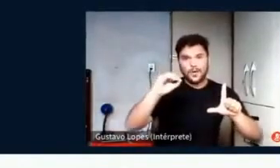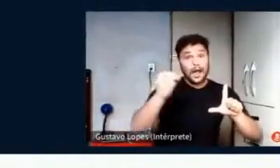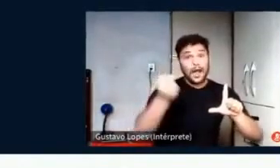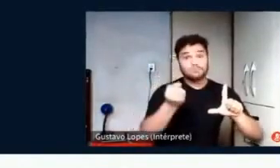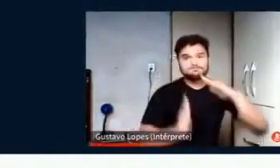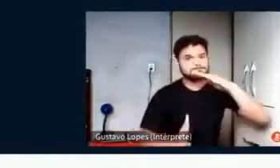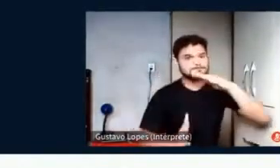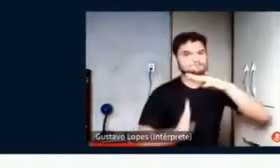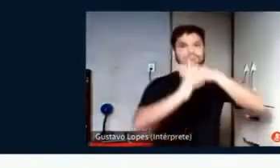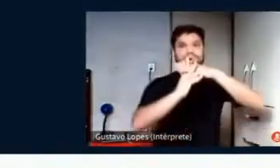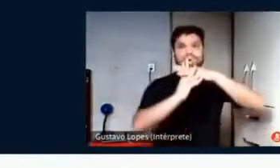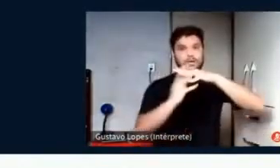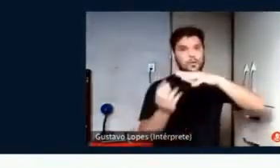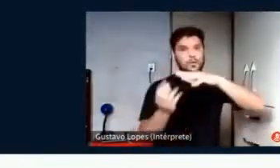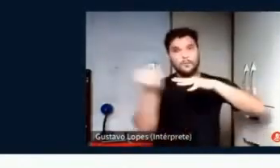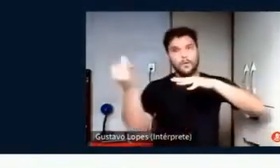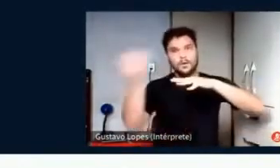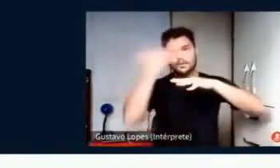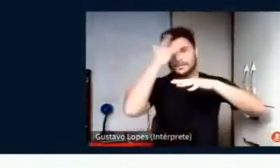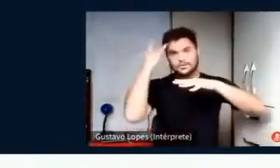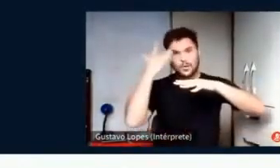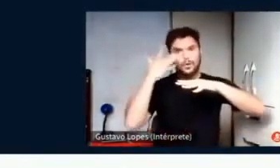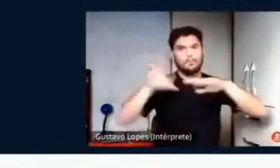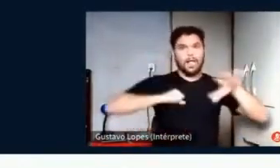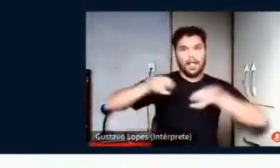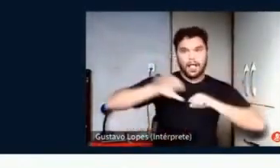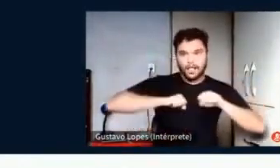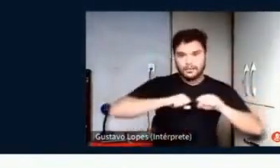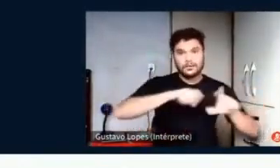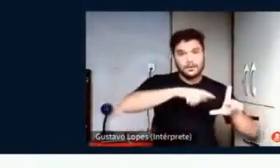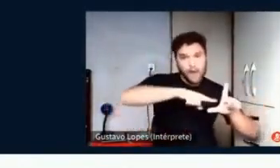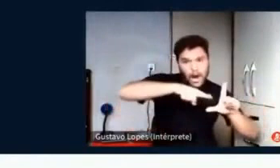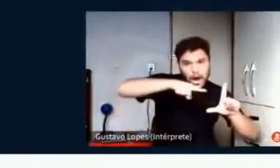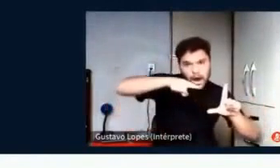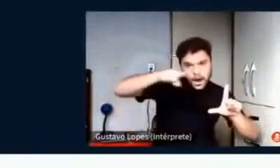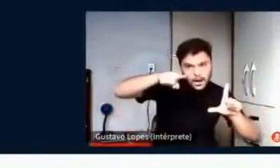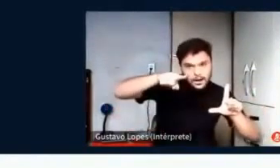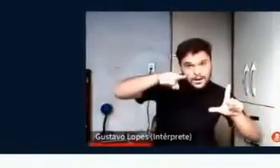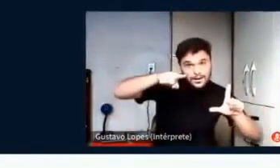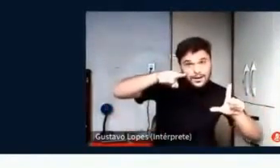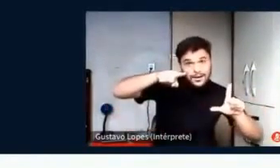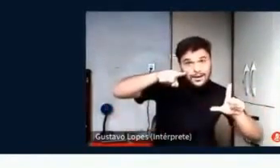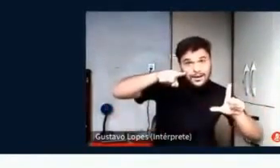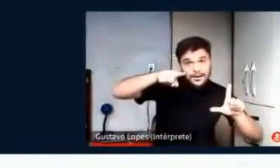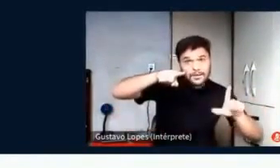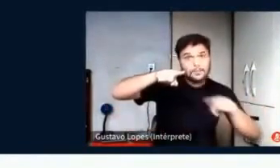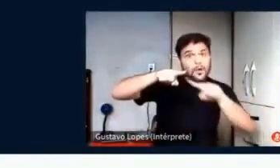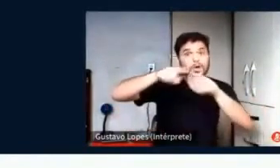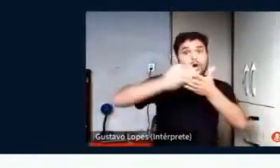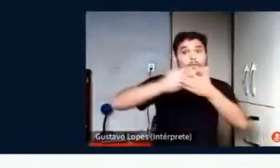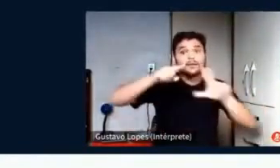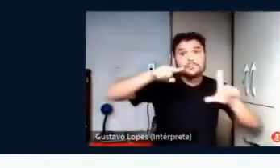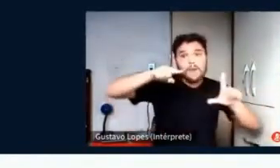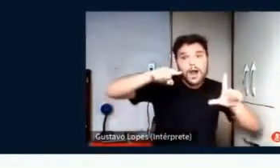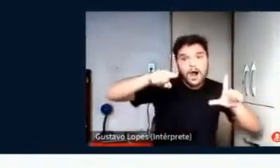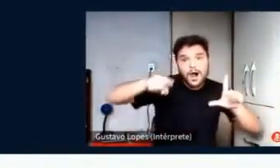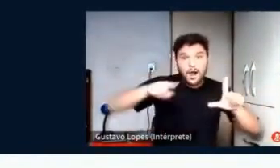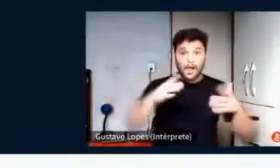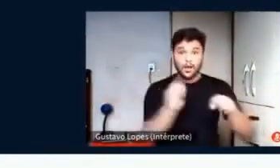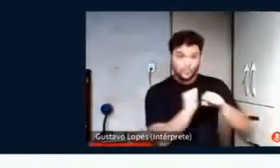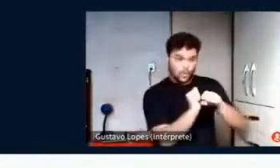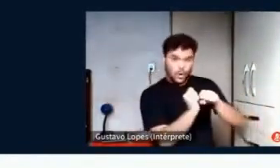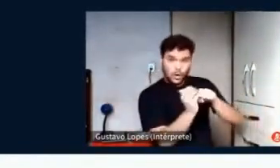de uma determinada doença, e eu tenho um momento em que eu passo daquele limiar esperado. No caso da Covid, o primeiro